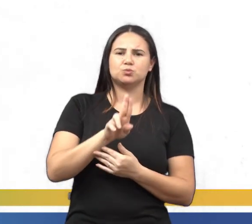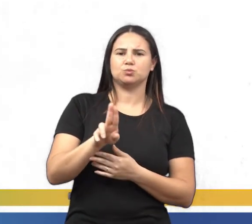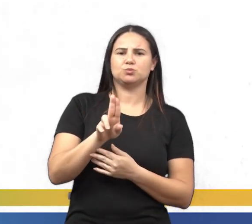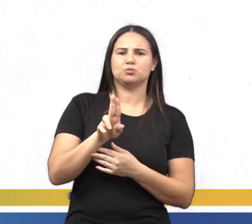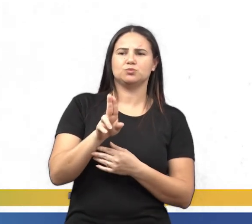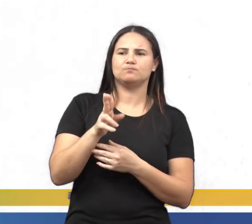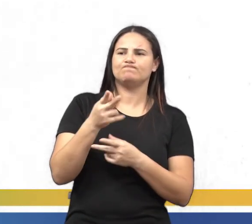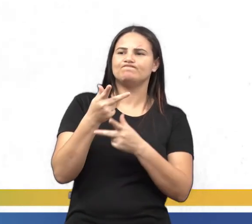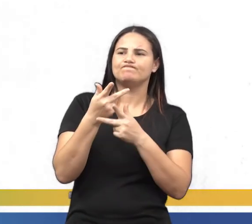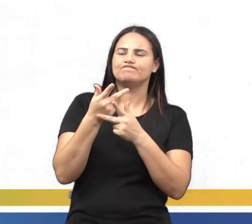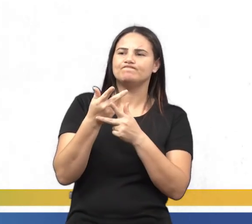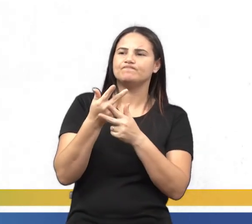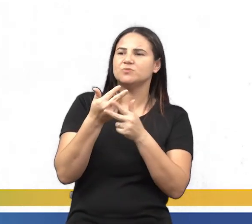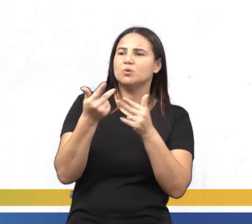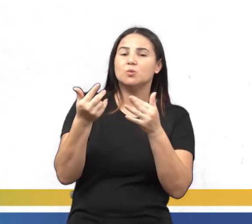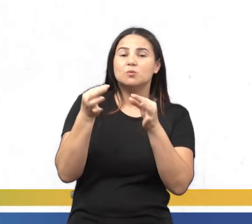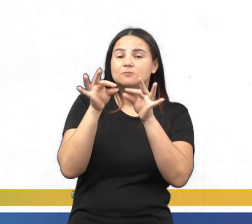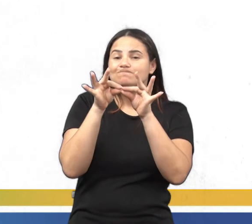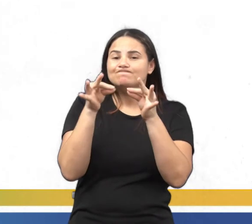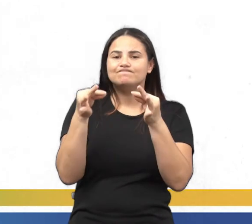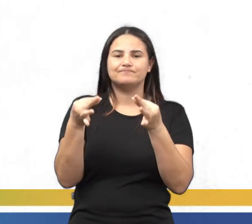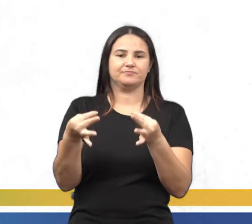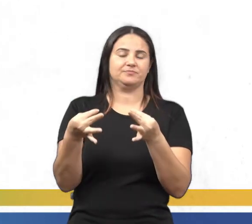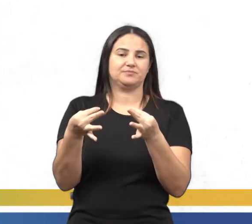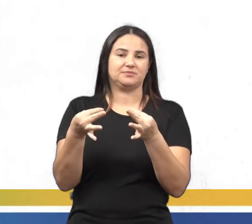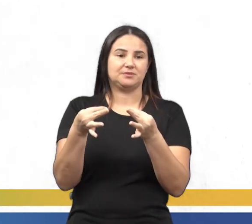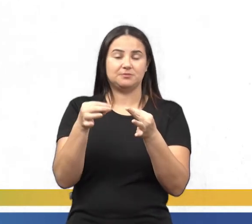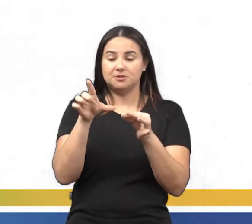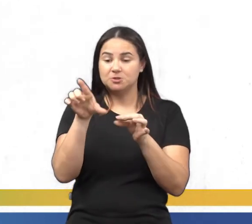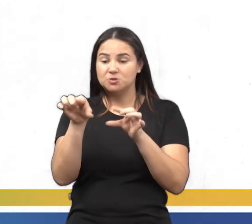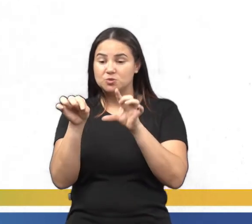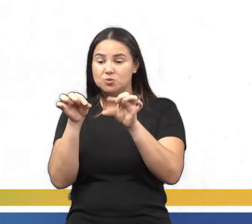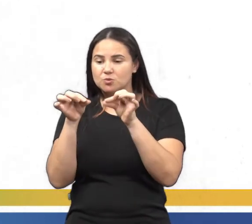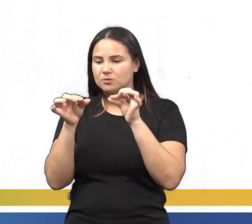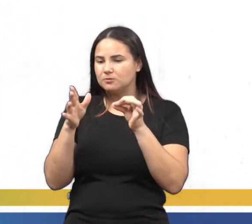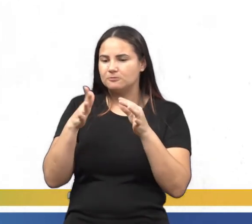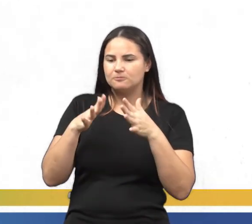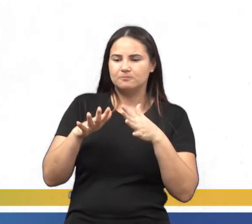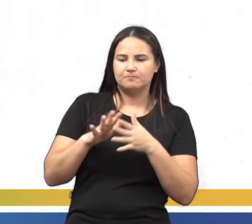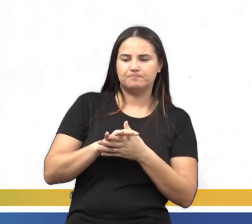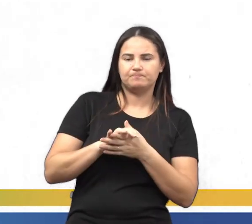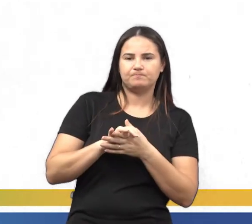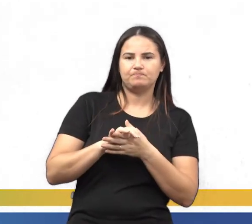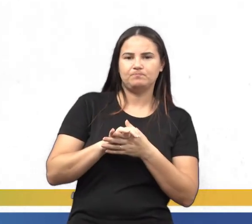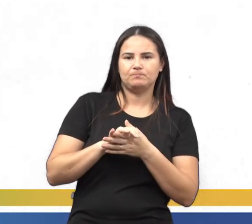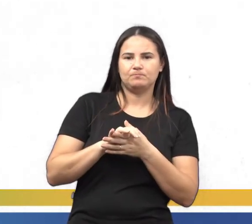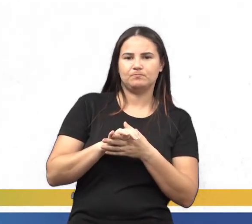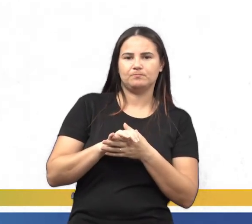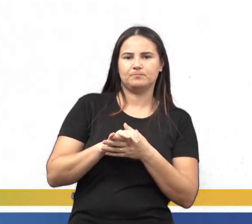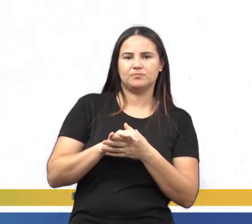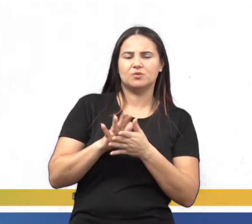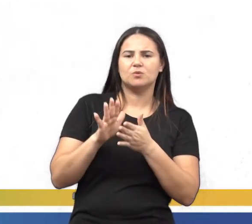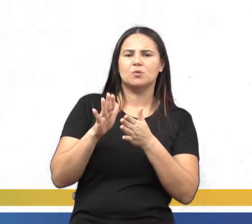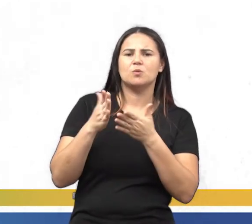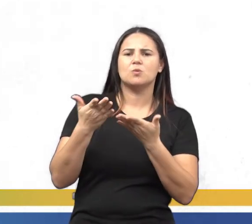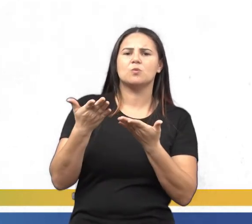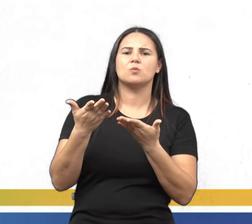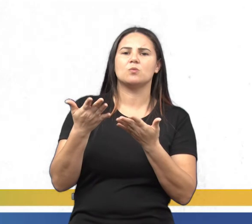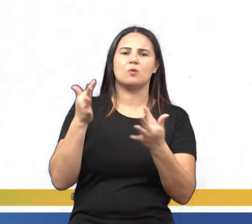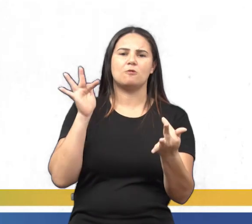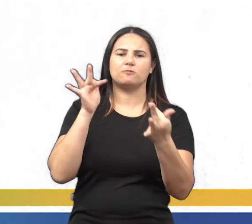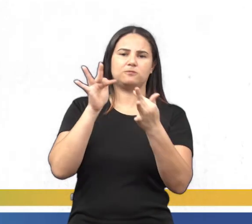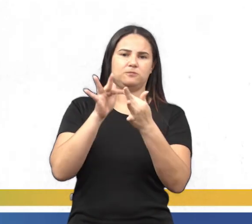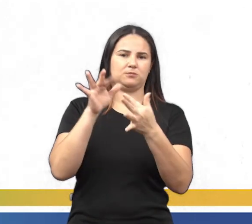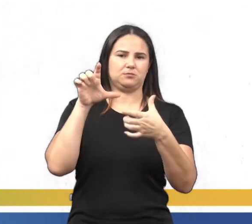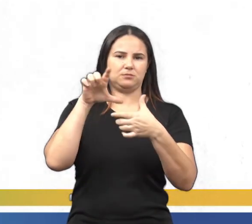queria dizer? Então as palavras foram escolhidas ali com muito cuidado. Que tipo de função de linguagem está presente nesse tipo